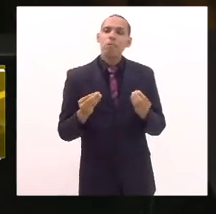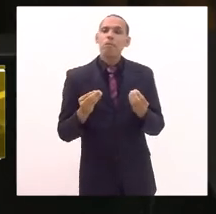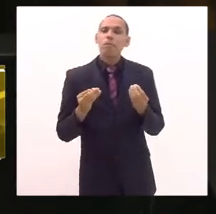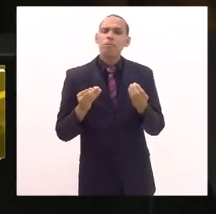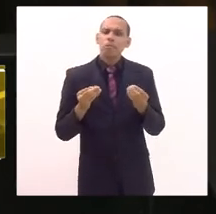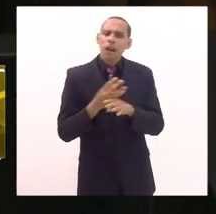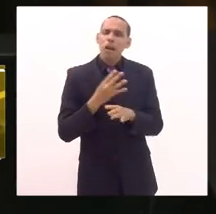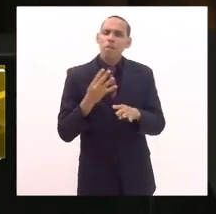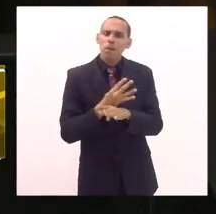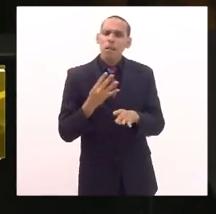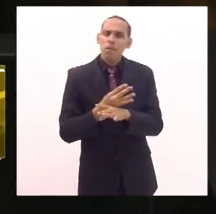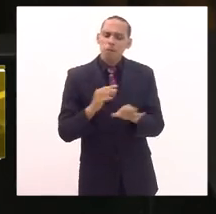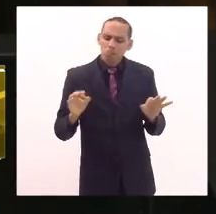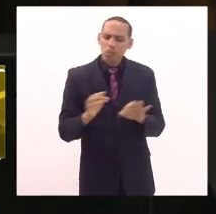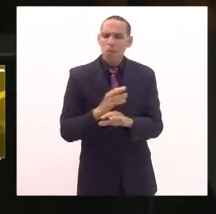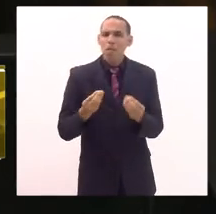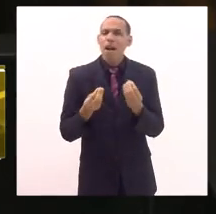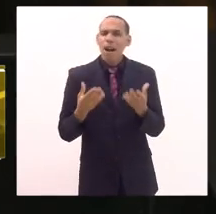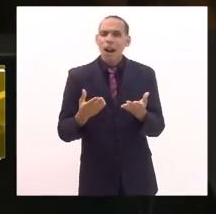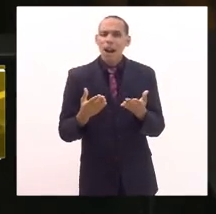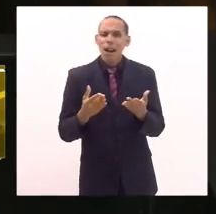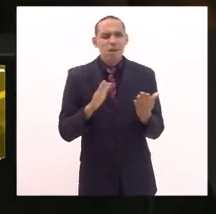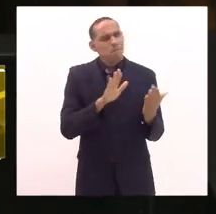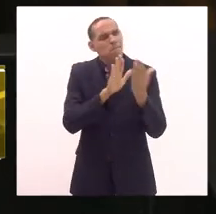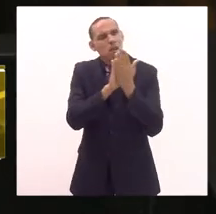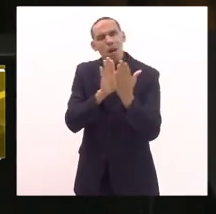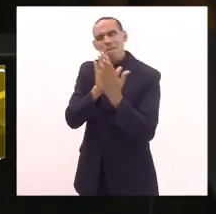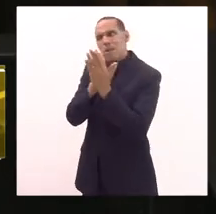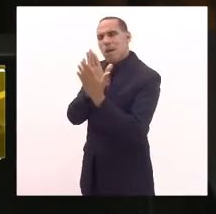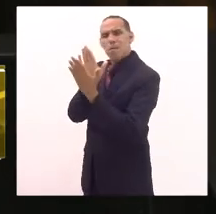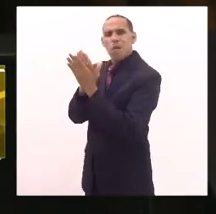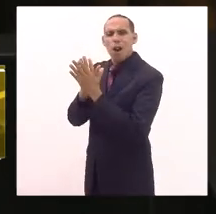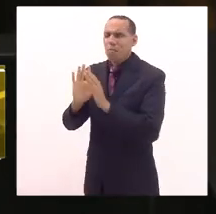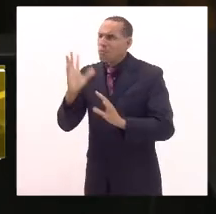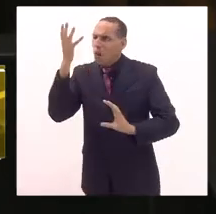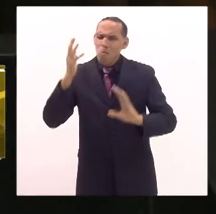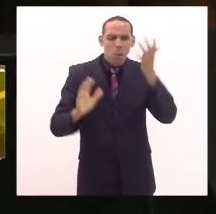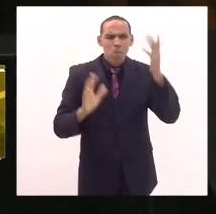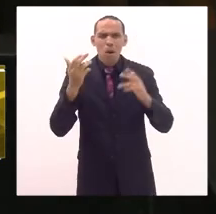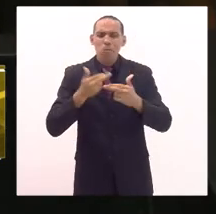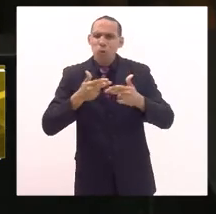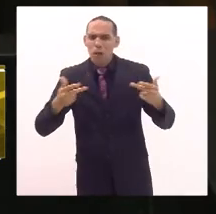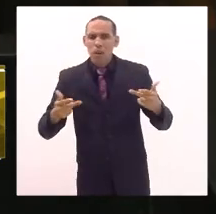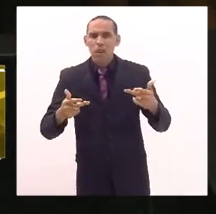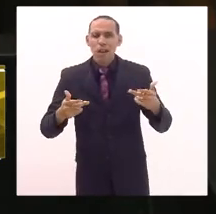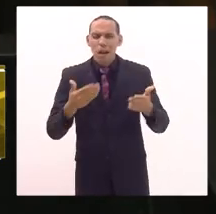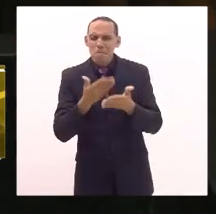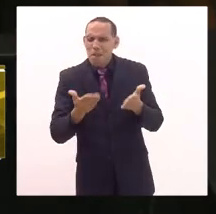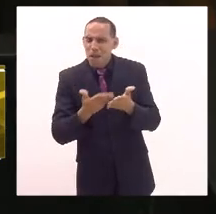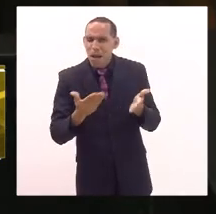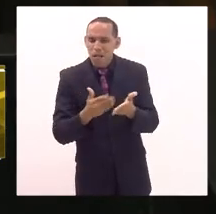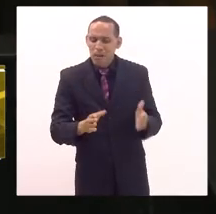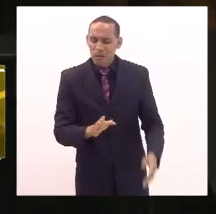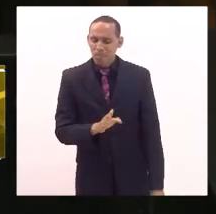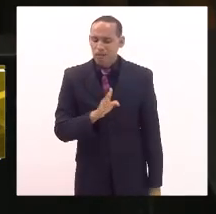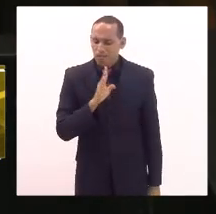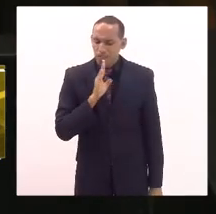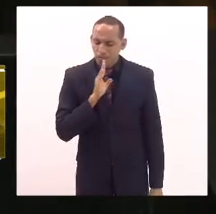os mais variados cenários catastróficos e suportar as perdas em silêncio no cumprimento do